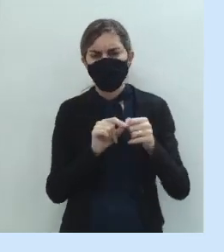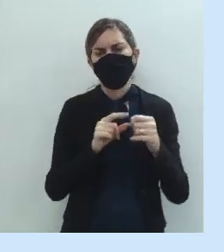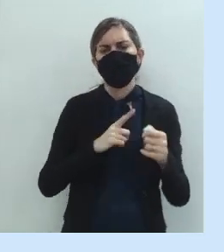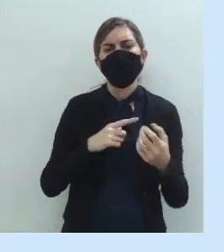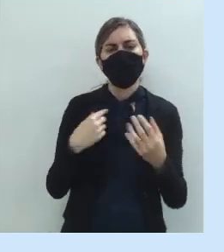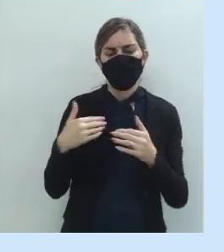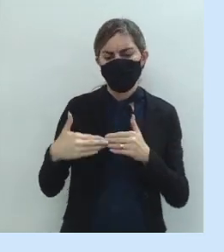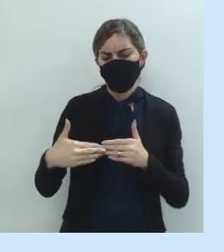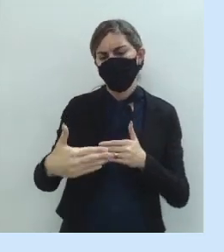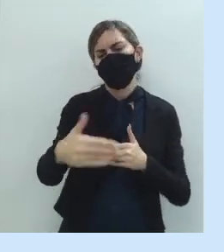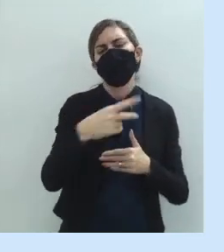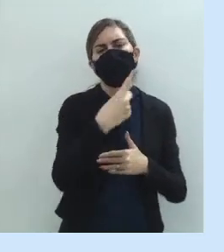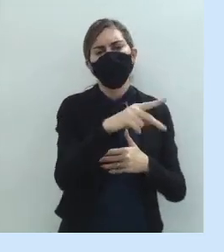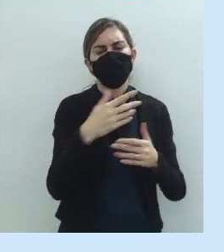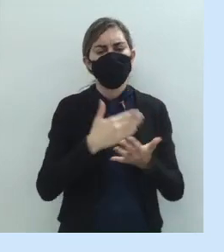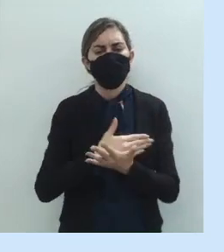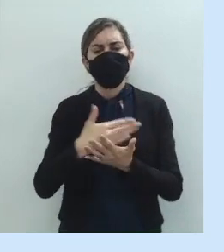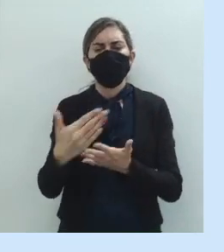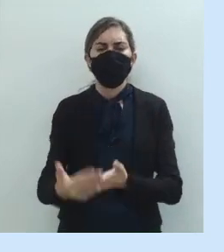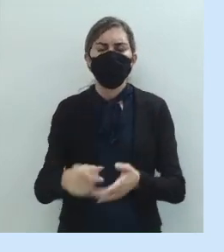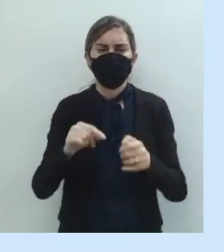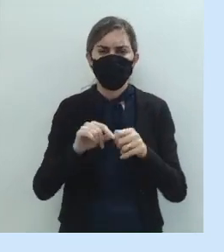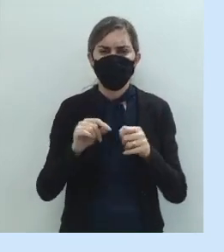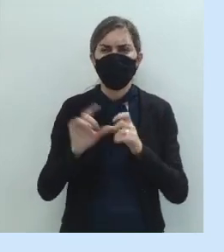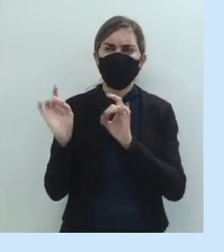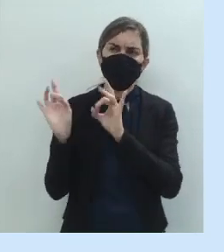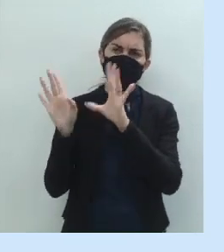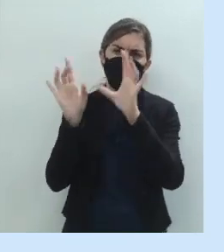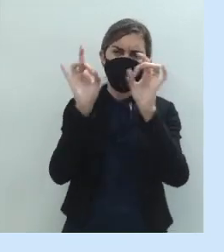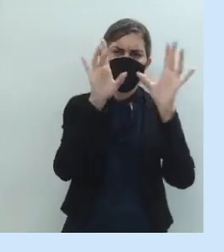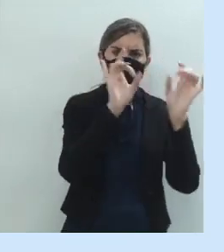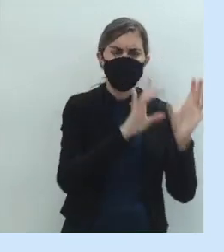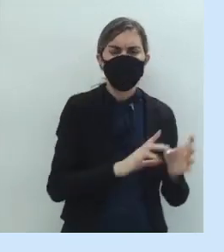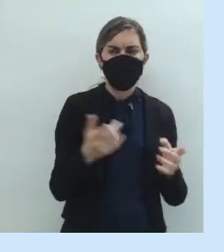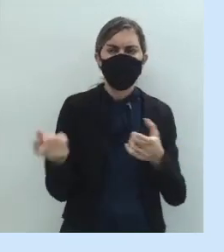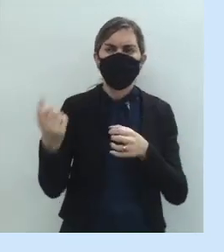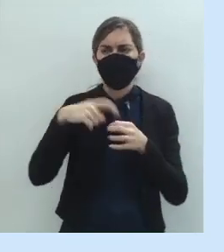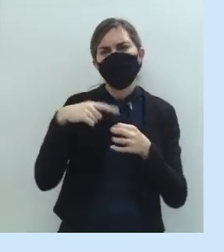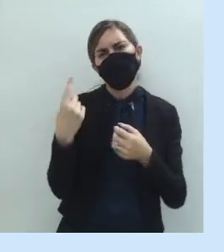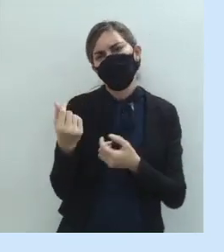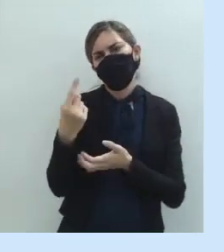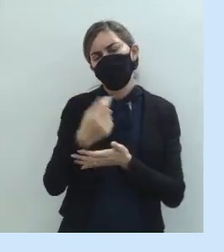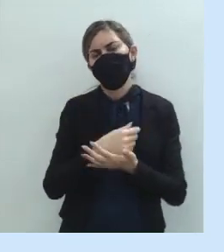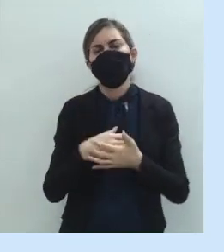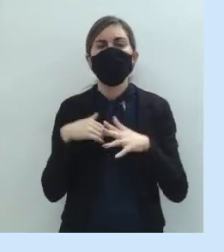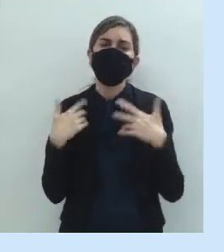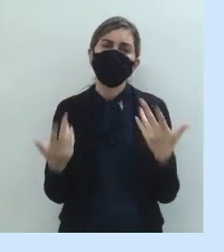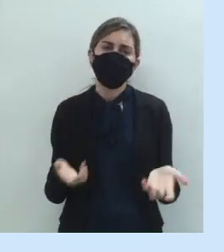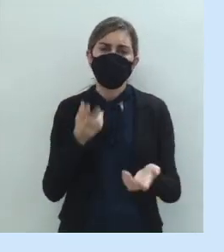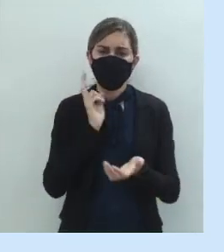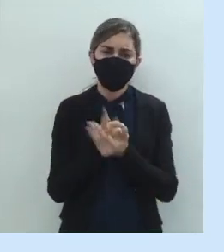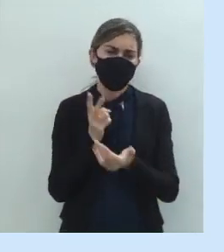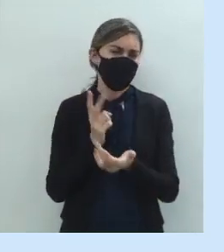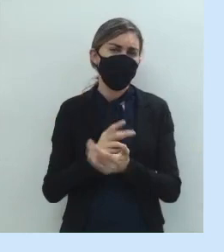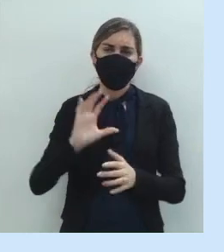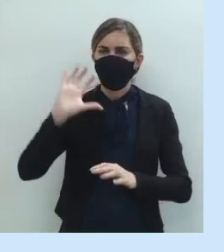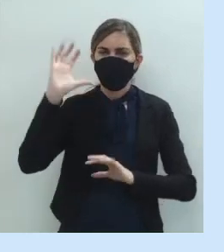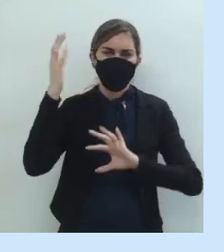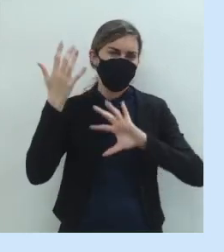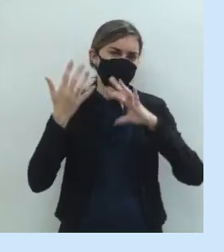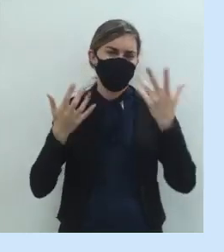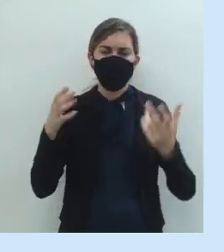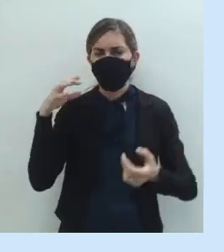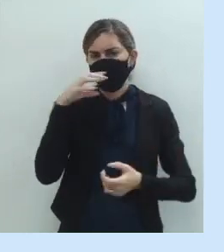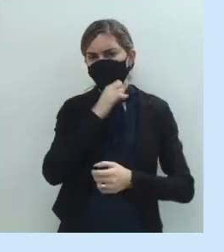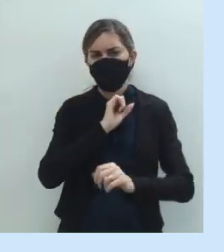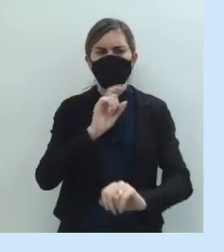que a partir do momento que elas comecem a ser vendidas, elas comecem a dar retorno financeiro, e nem sempre isso acontece de maneira